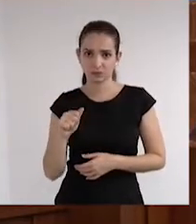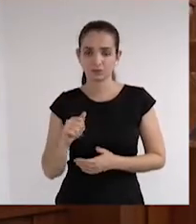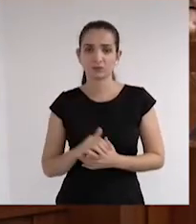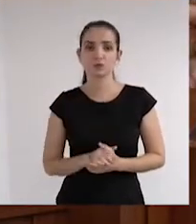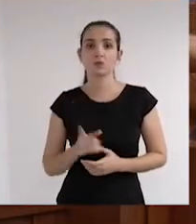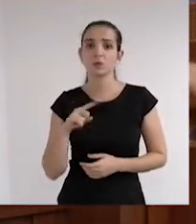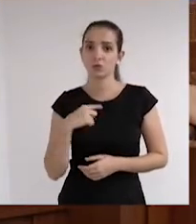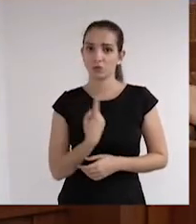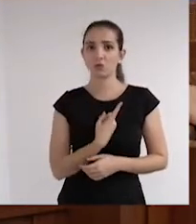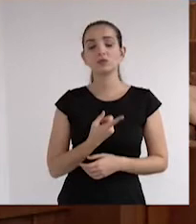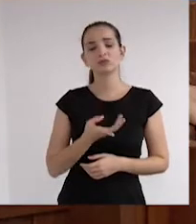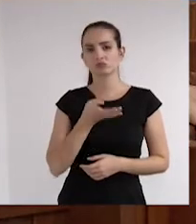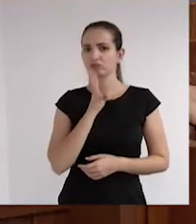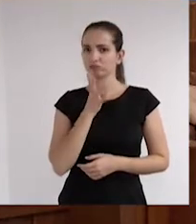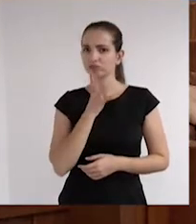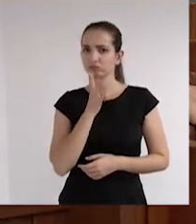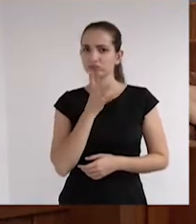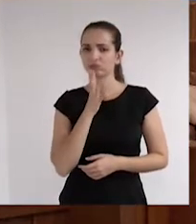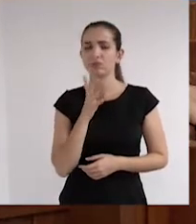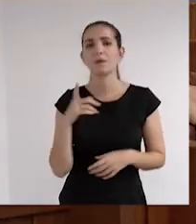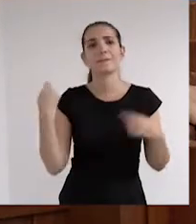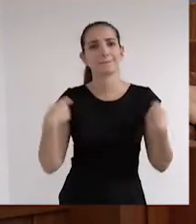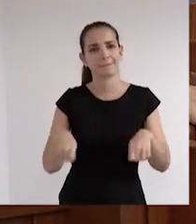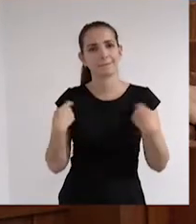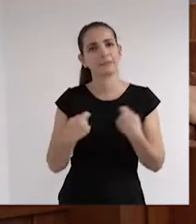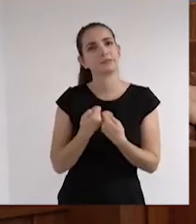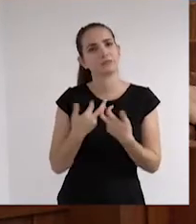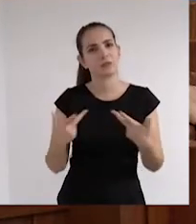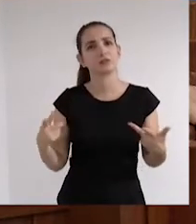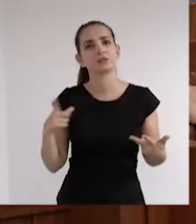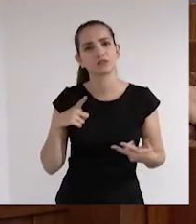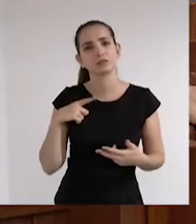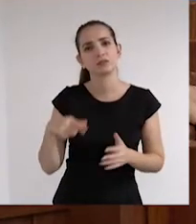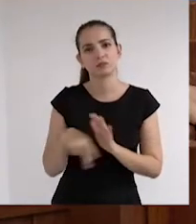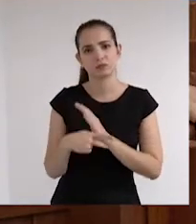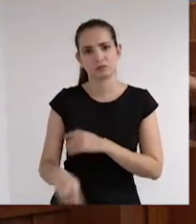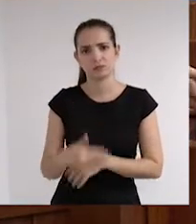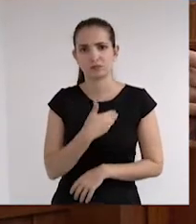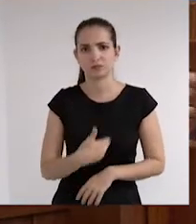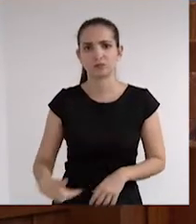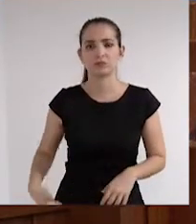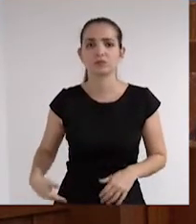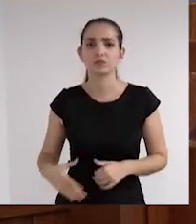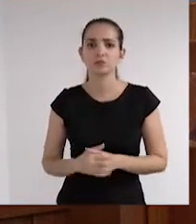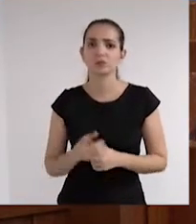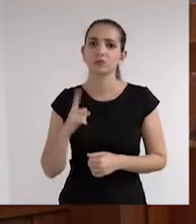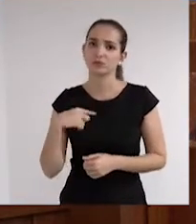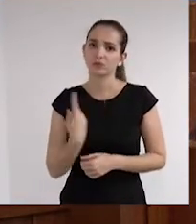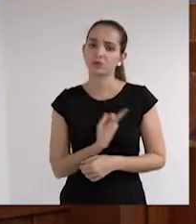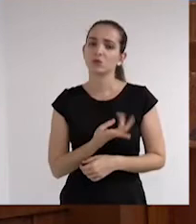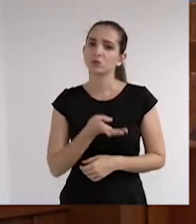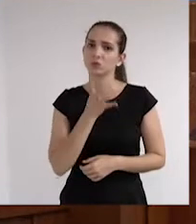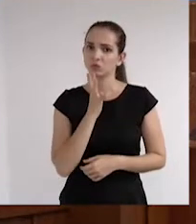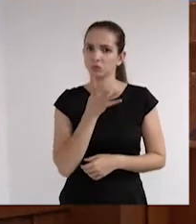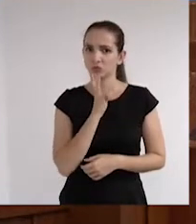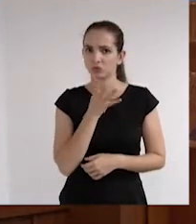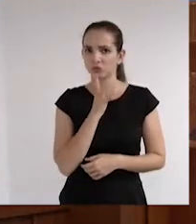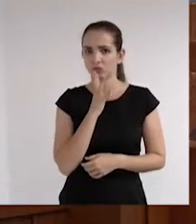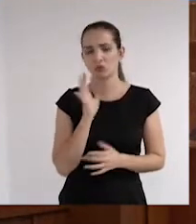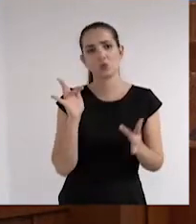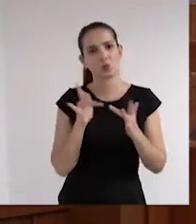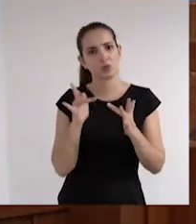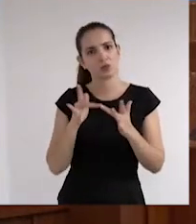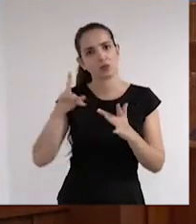nós temos o conhecimento das necessidades que tem a máquina. Nós temos conhecimento, pelo